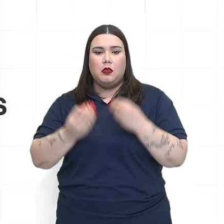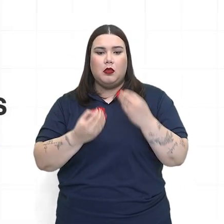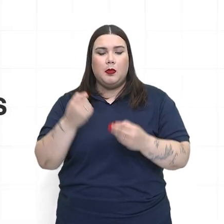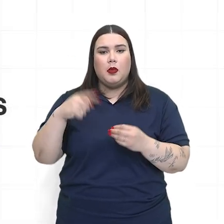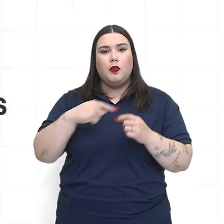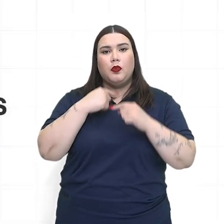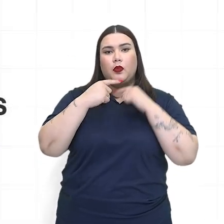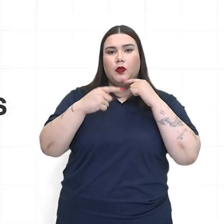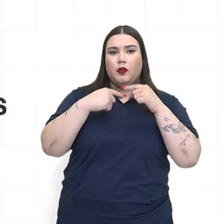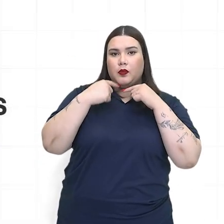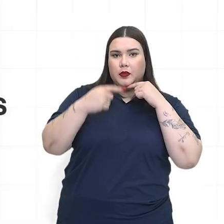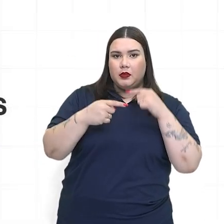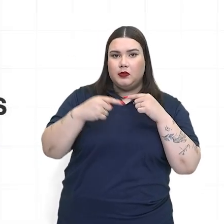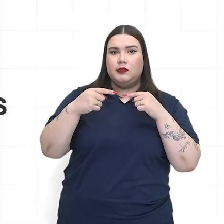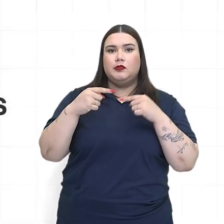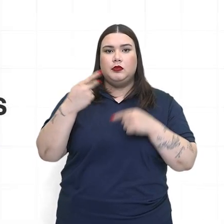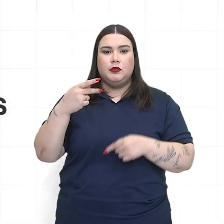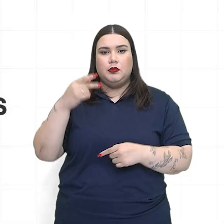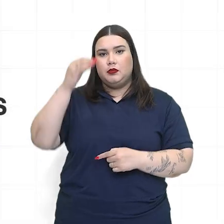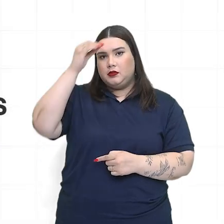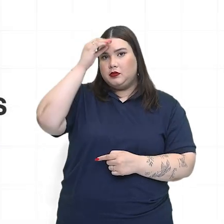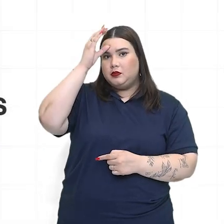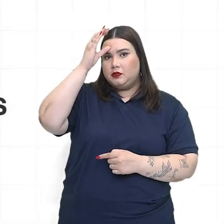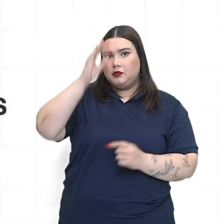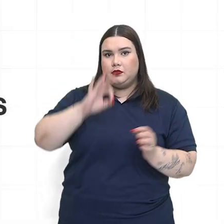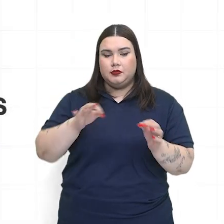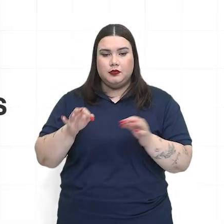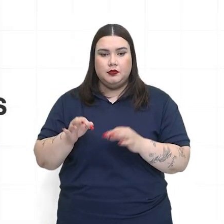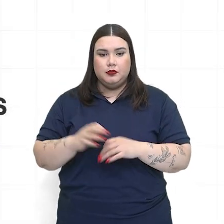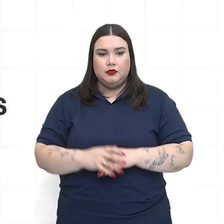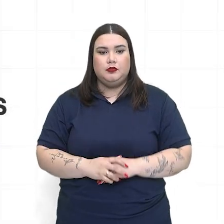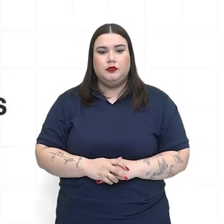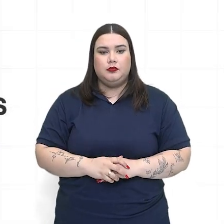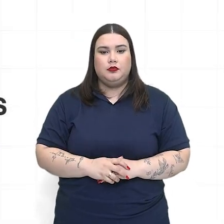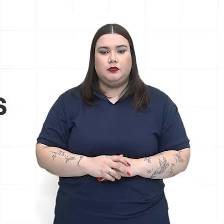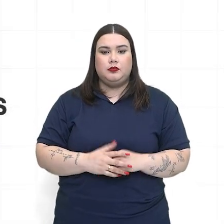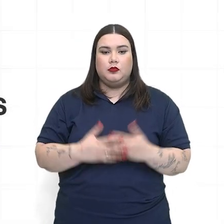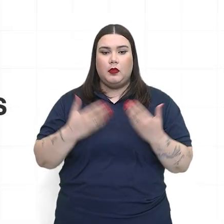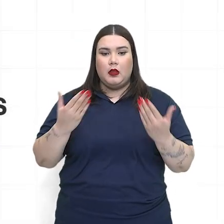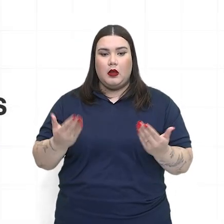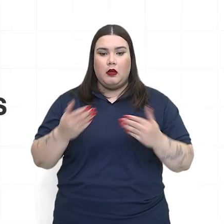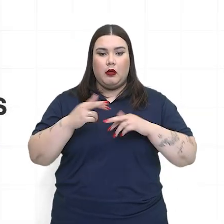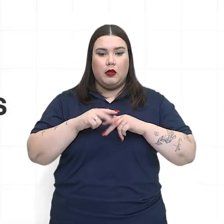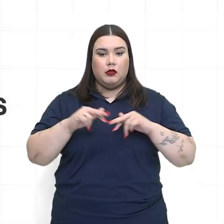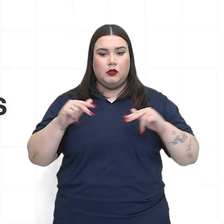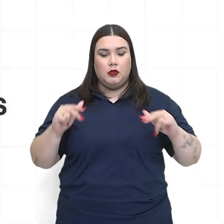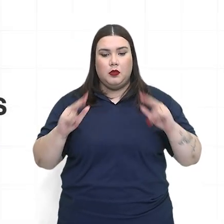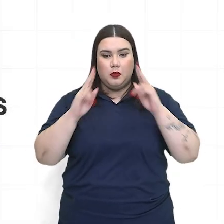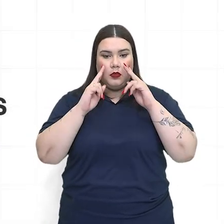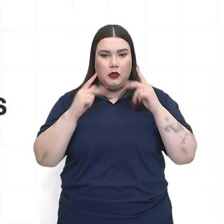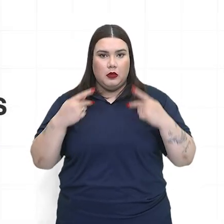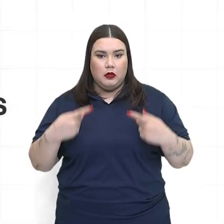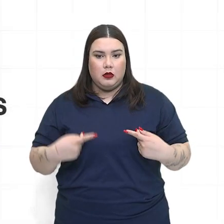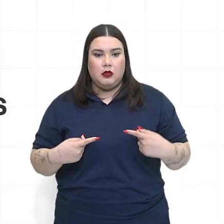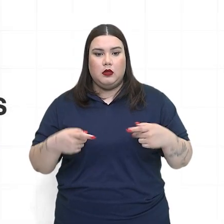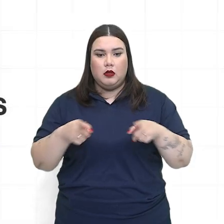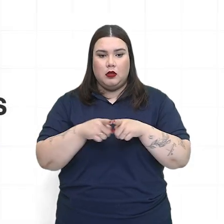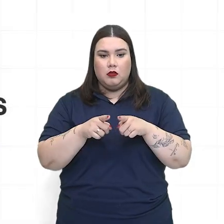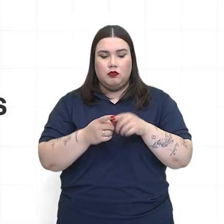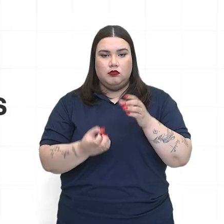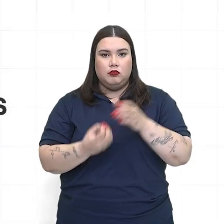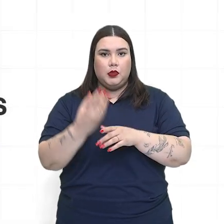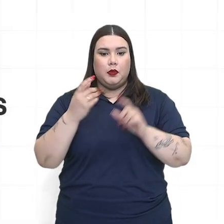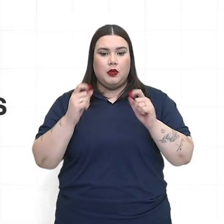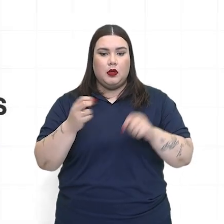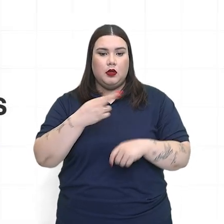da construção deste campo de conhecimento. Em razão da diversidade humana, surge também